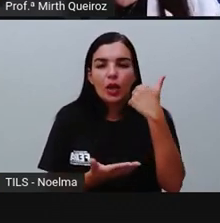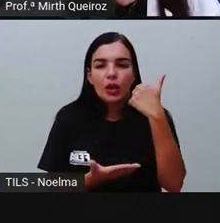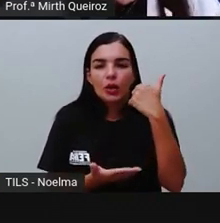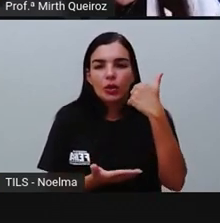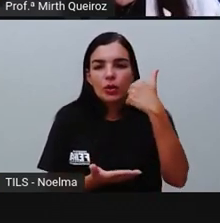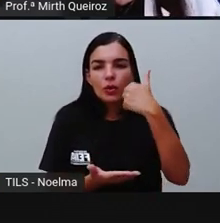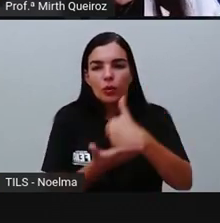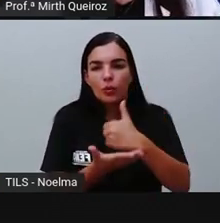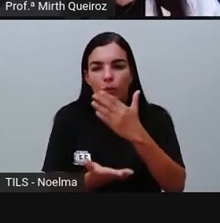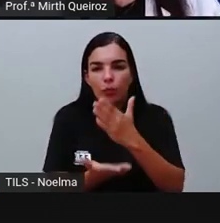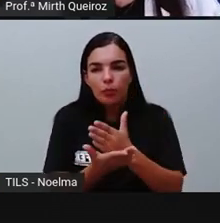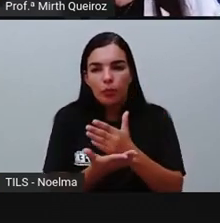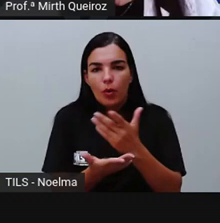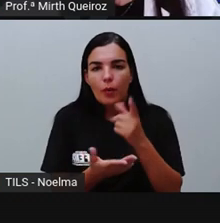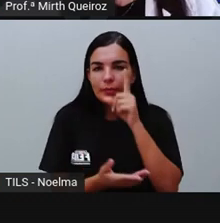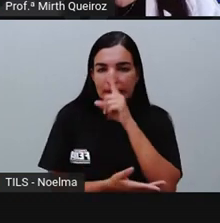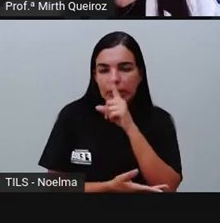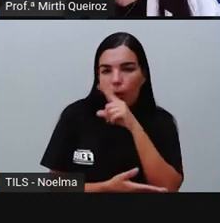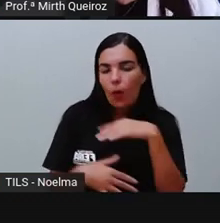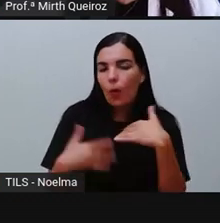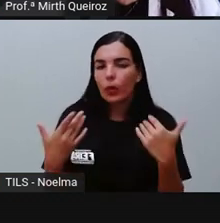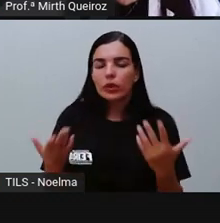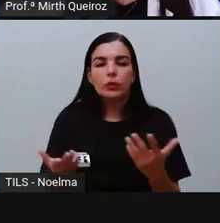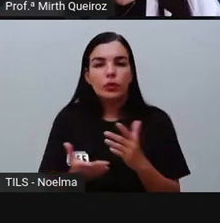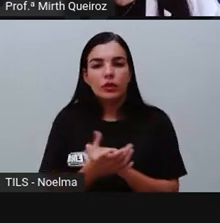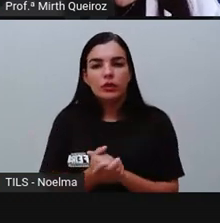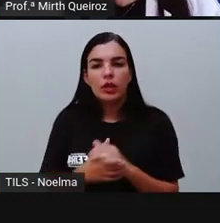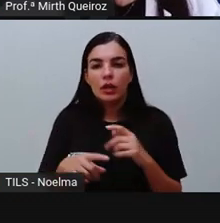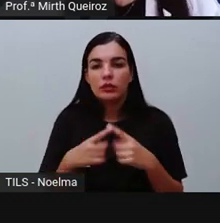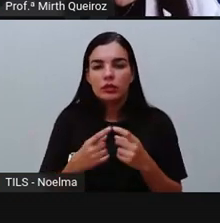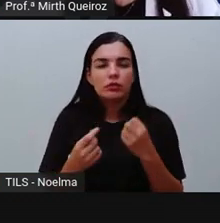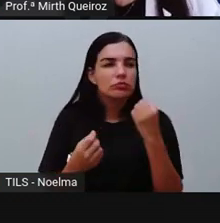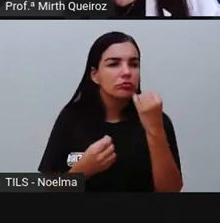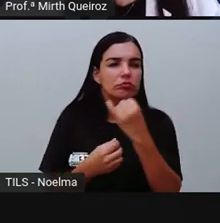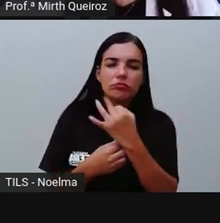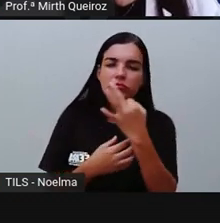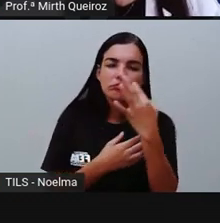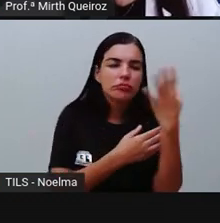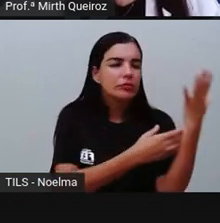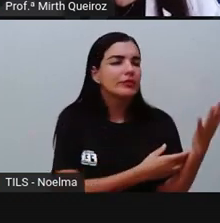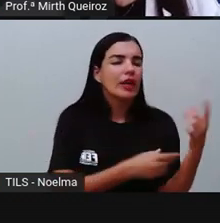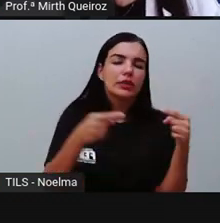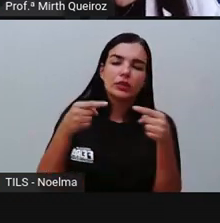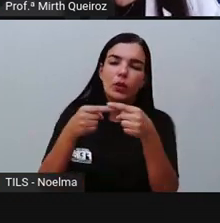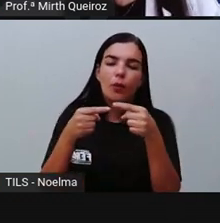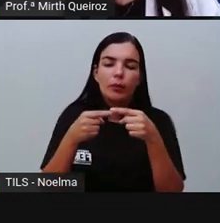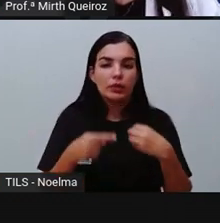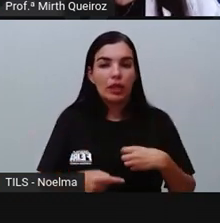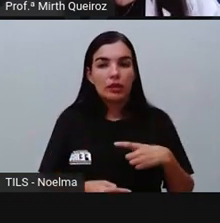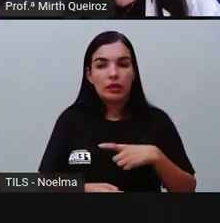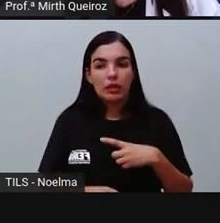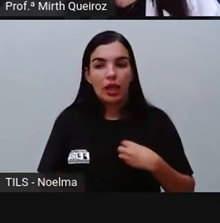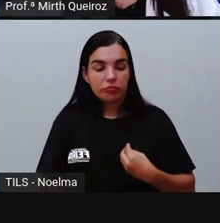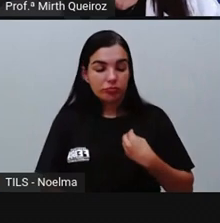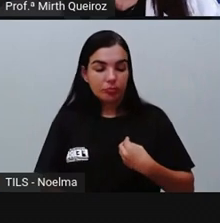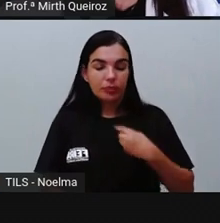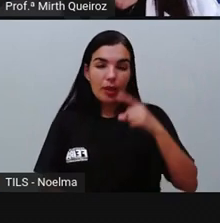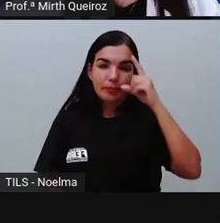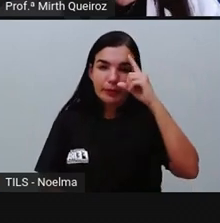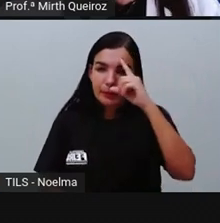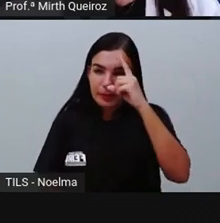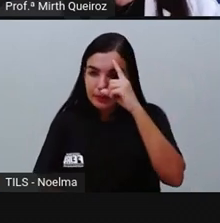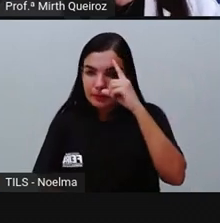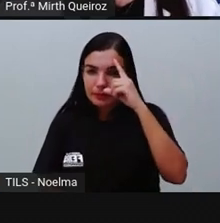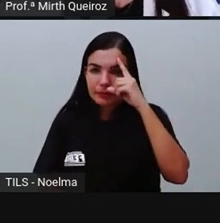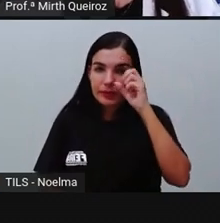com o biscoito, né? E assim por diante. Essas combinações, elas estão presentes aí no nosso dia a